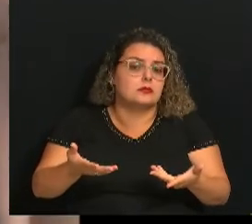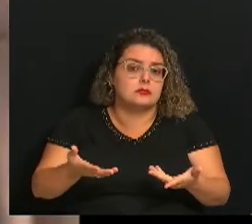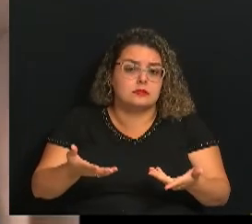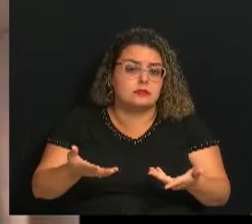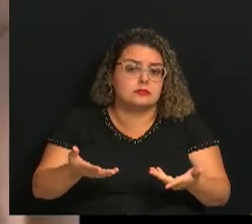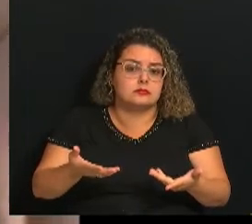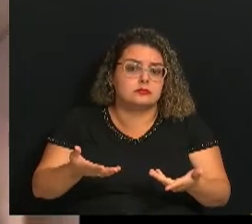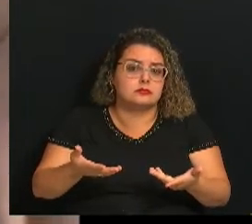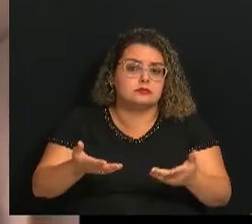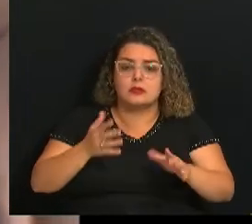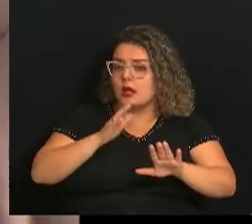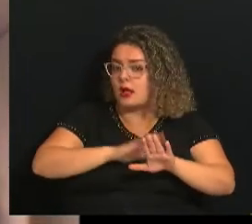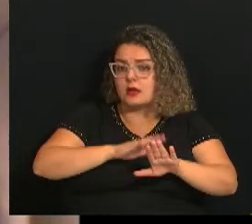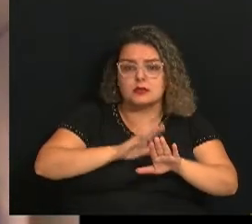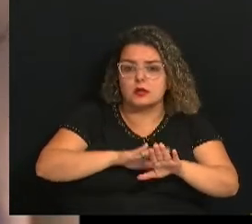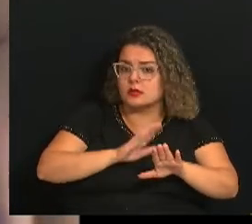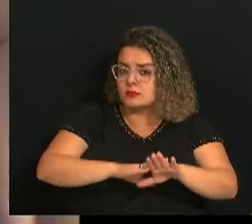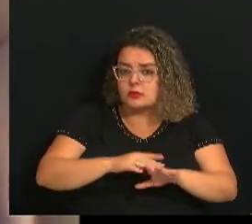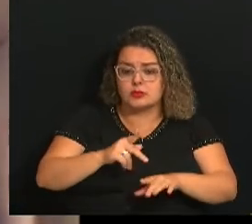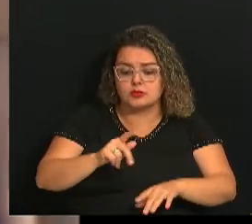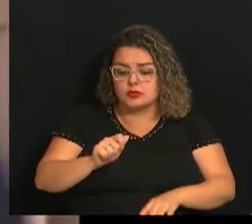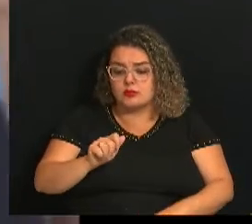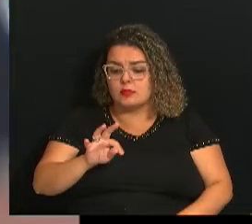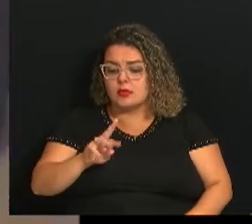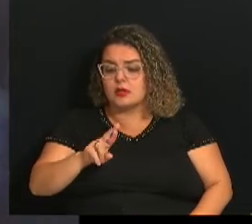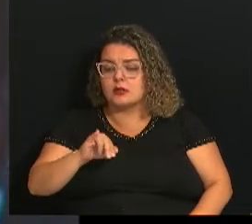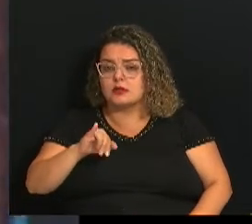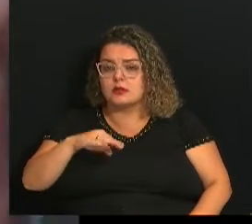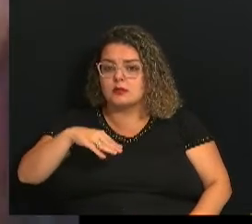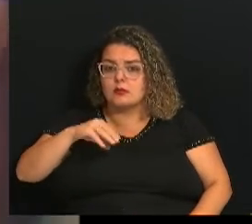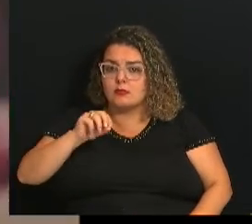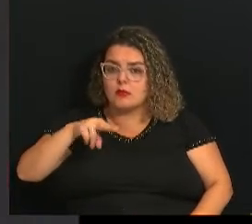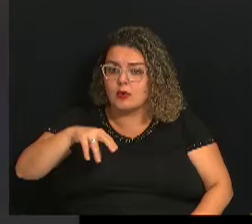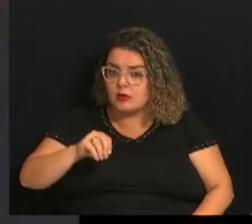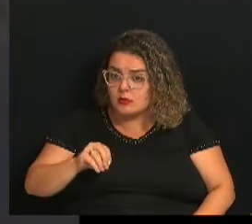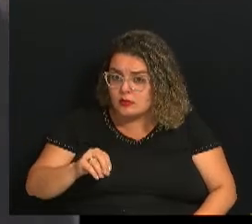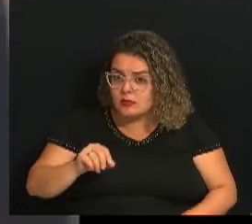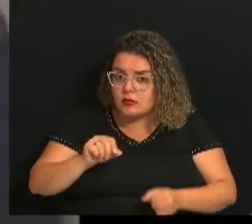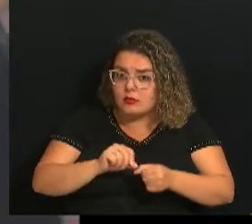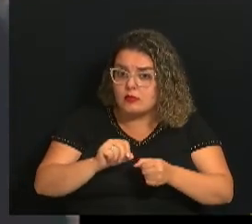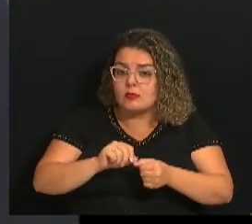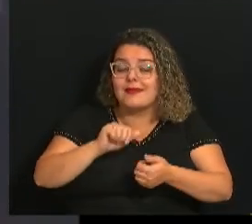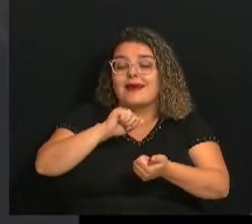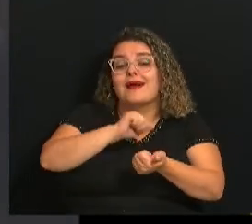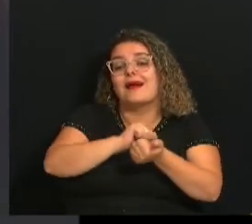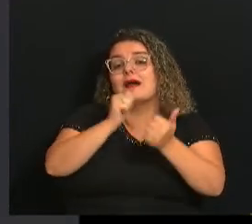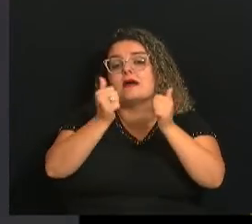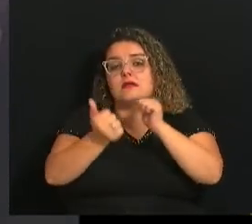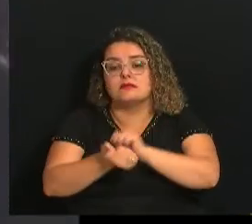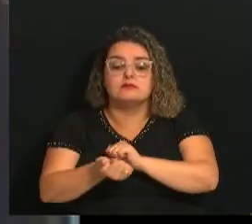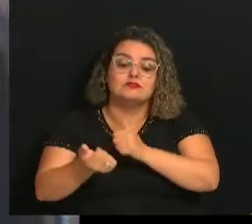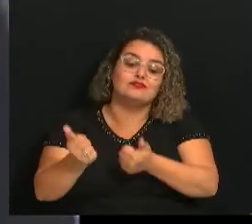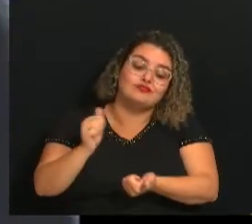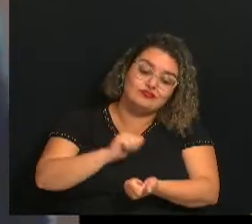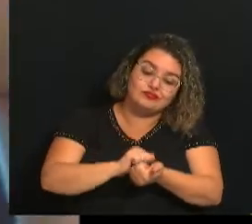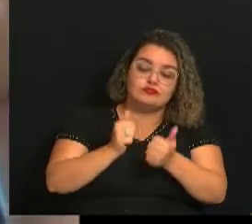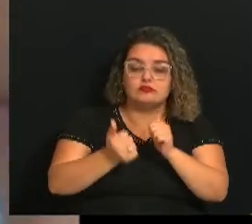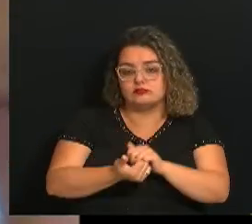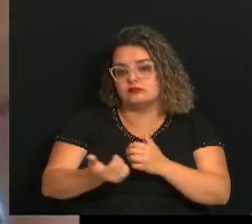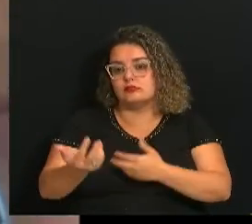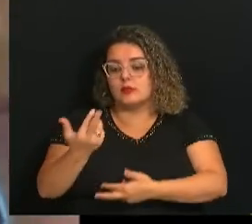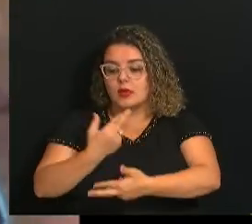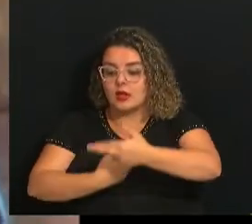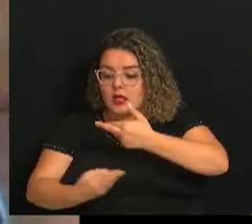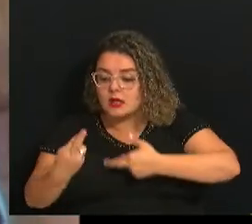das ações de patrimônio, elas são feitas para recolocar, reescrever essas relações de